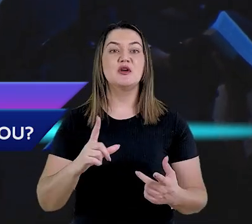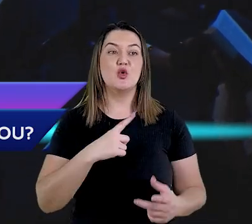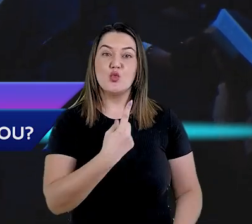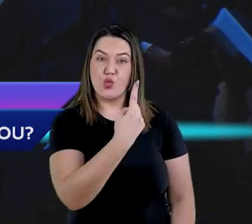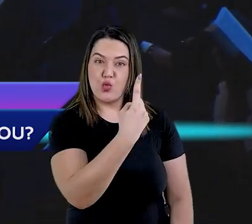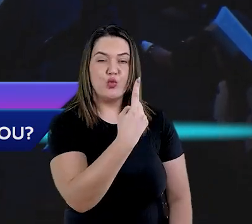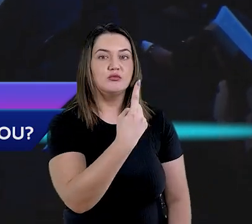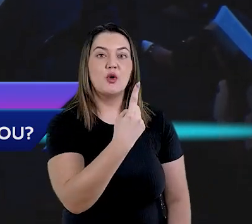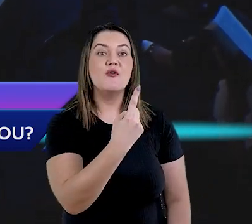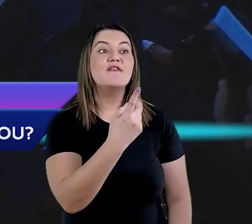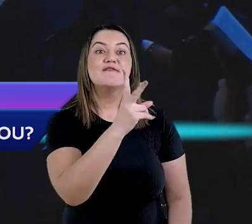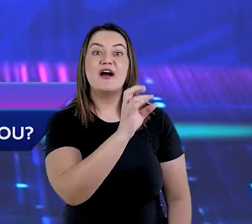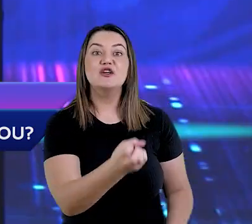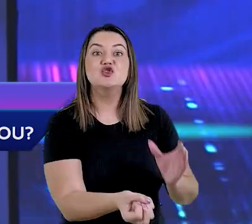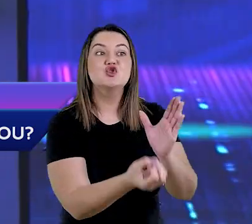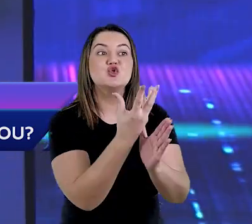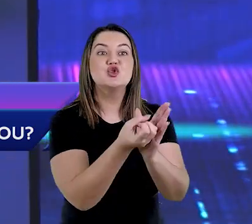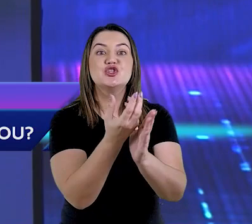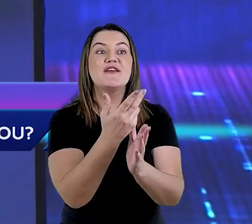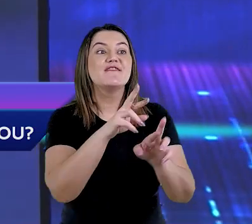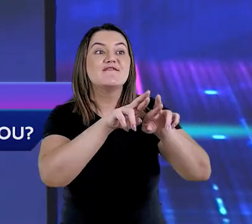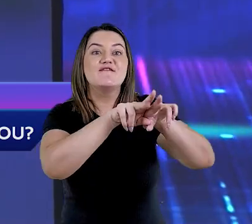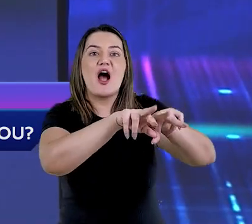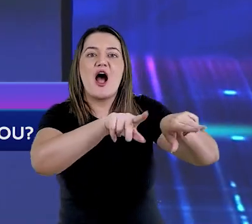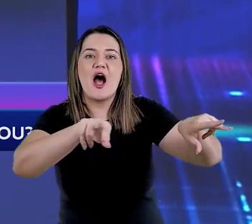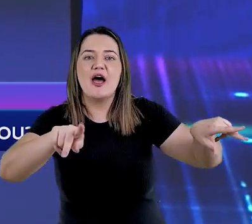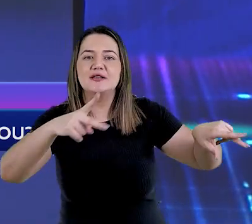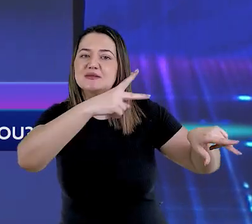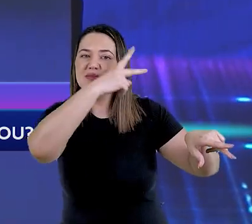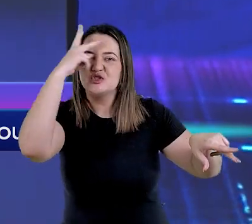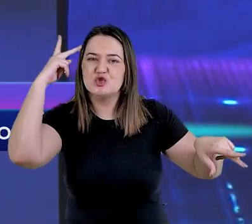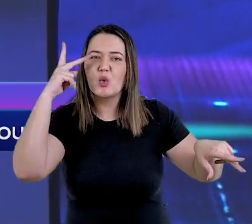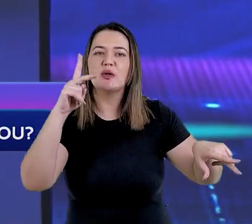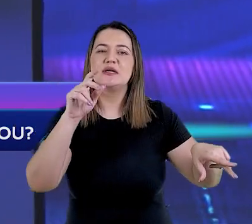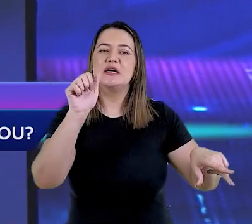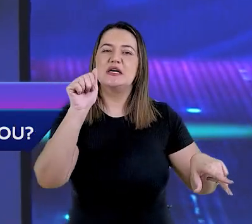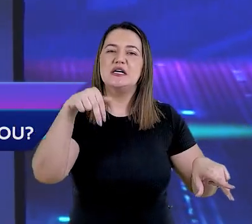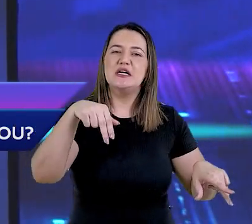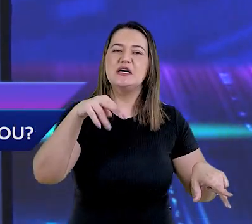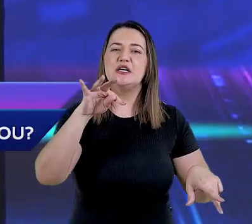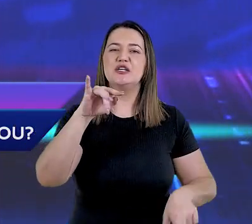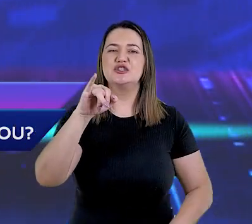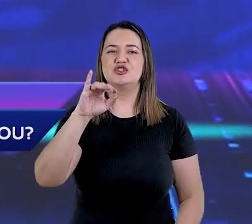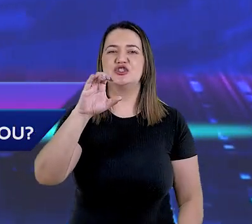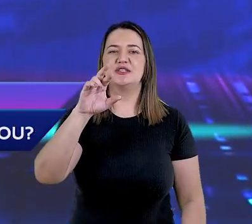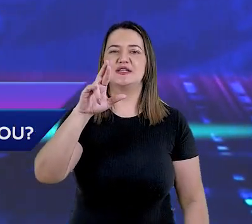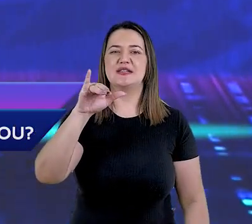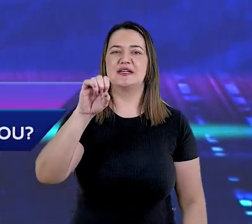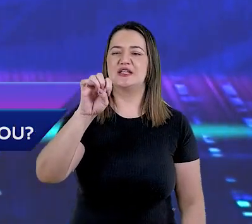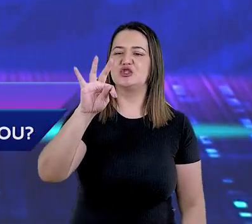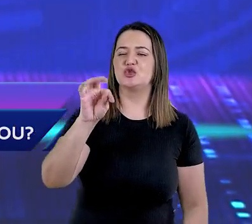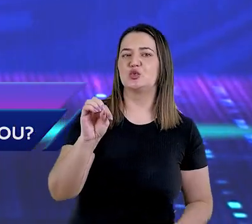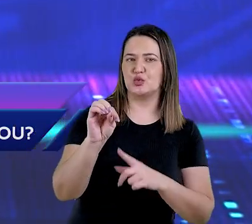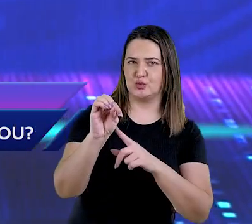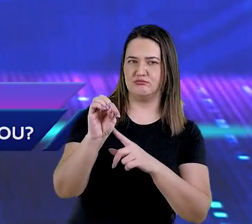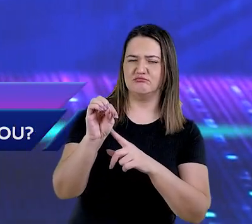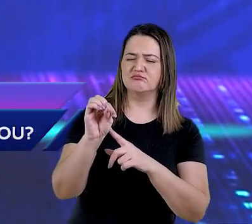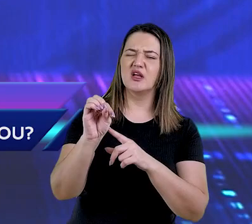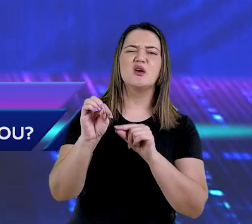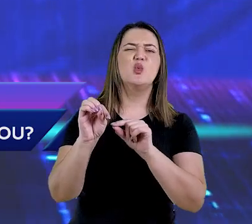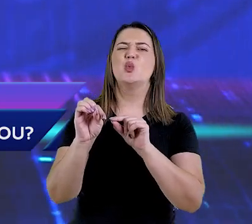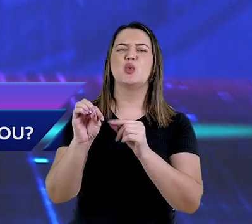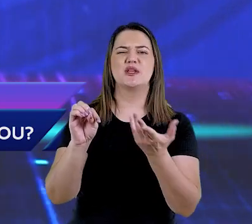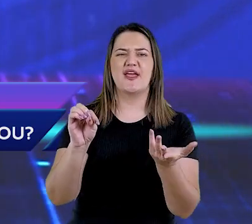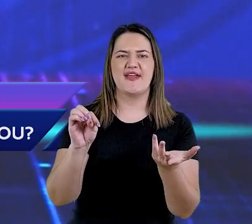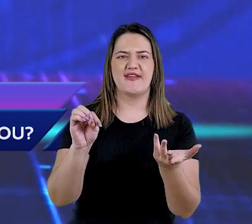a última hora. Veja que informação importante João está nos dando aqui.